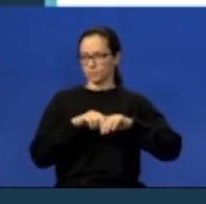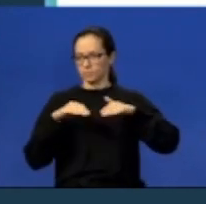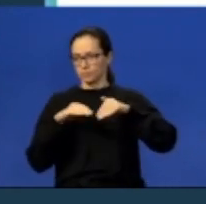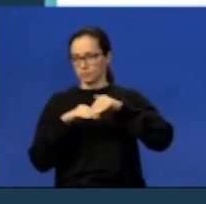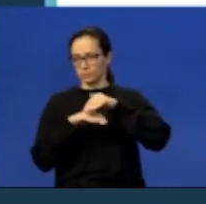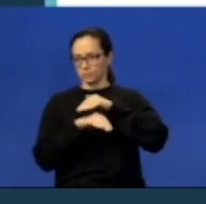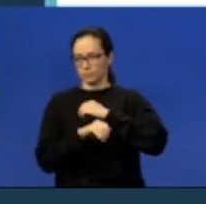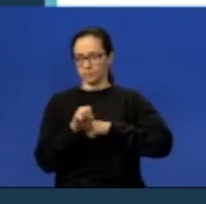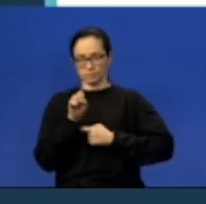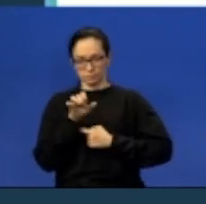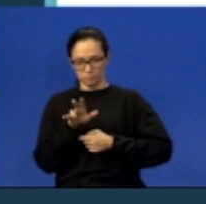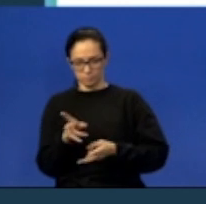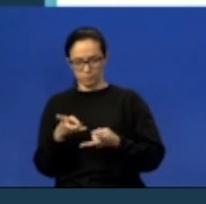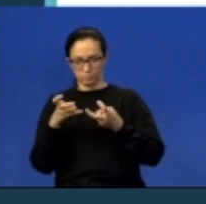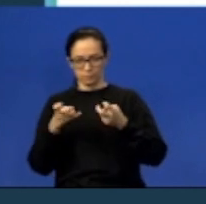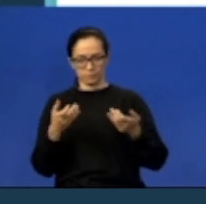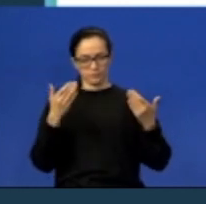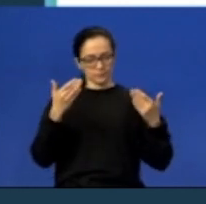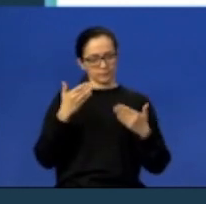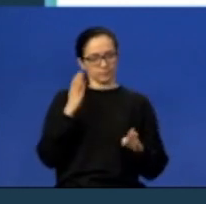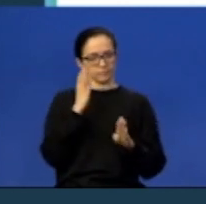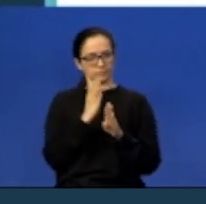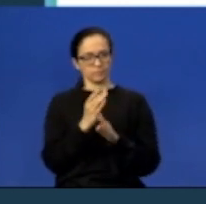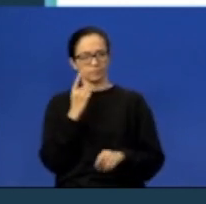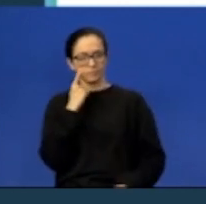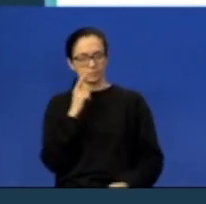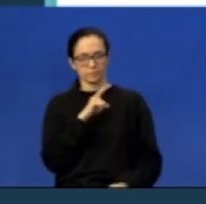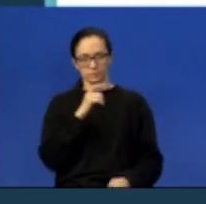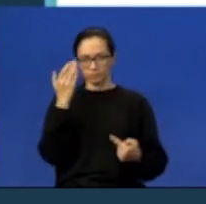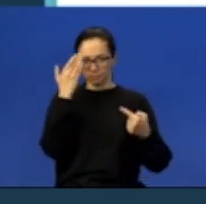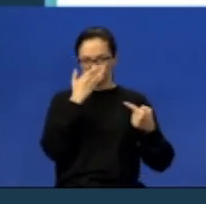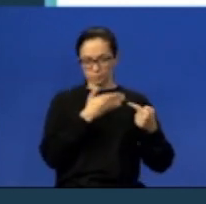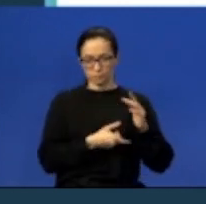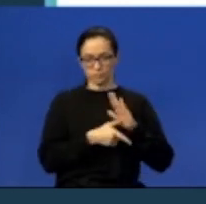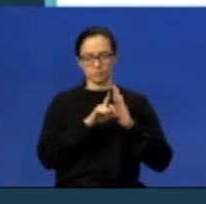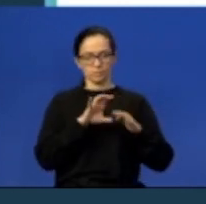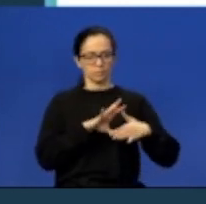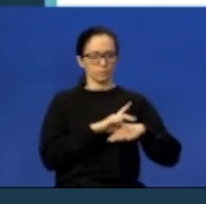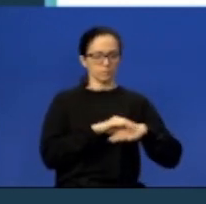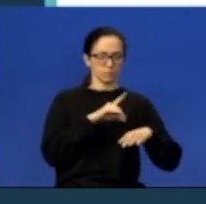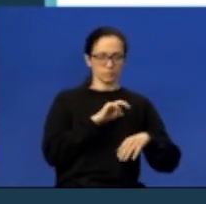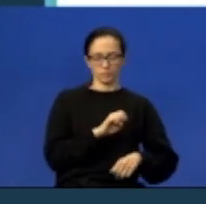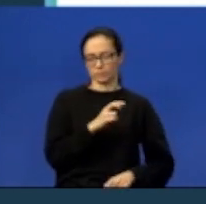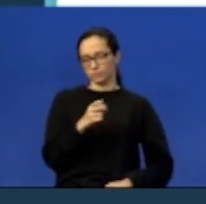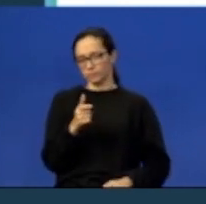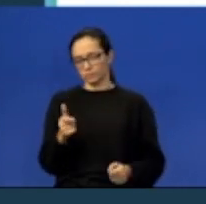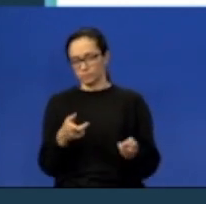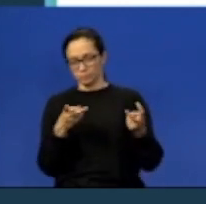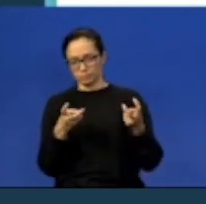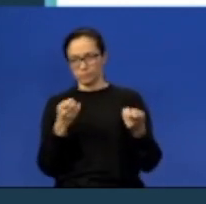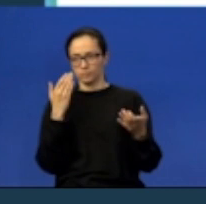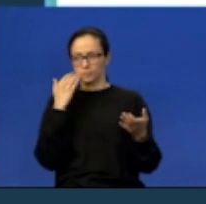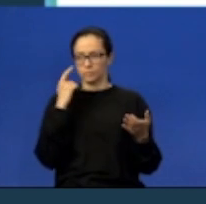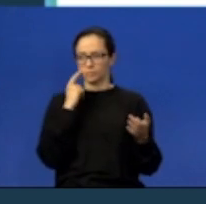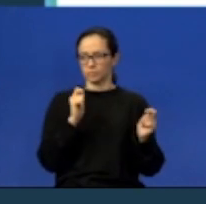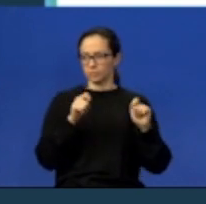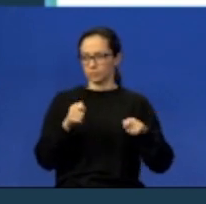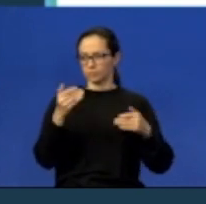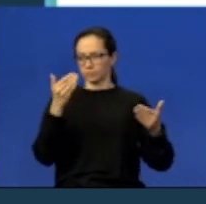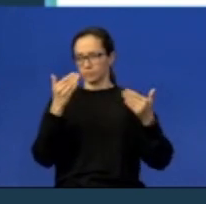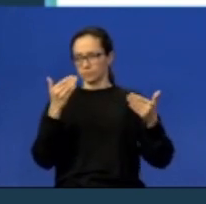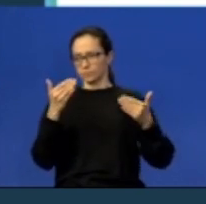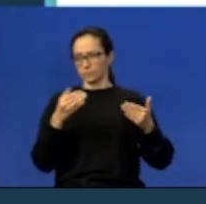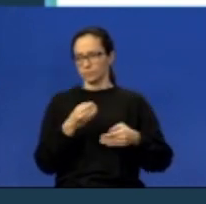exames clínicos com finalidade de diagnóstico, comprovação de diagnóstico previamente definido por outros tipos de exames clínicos, para comparação pré-